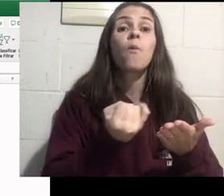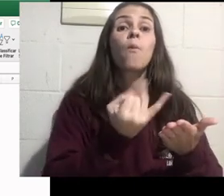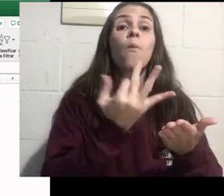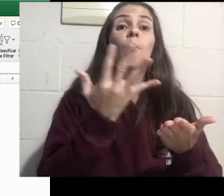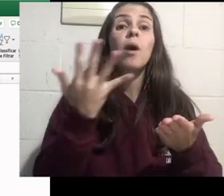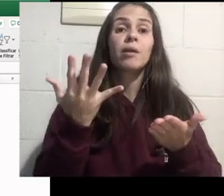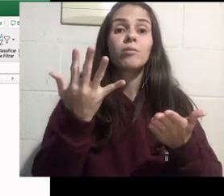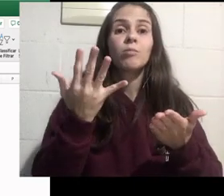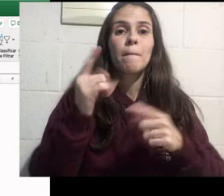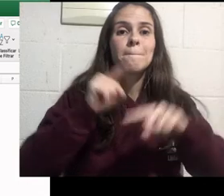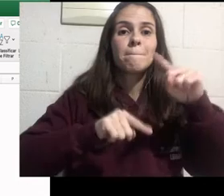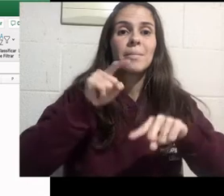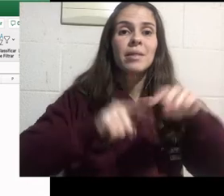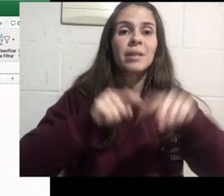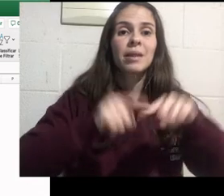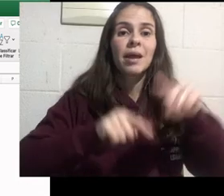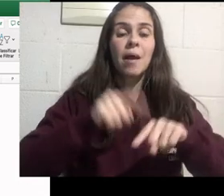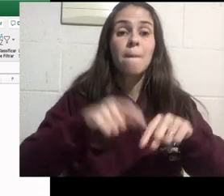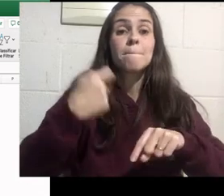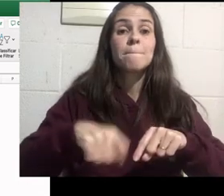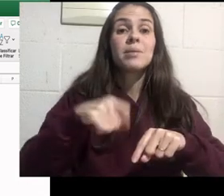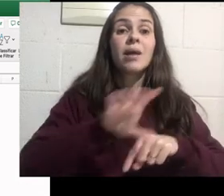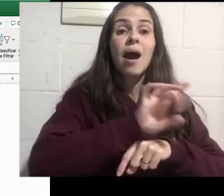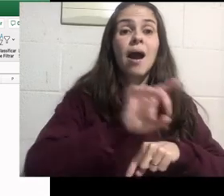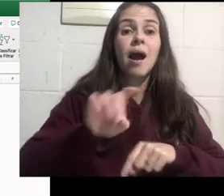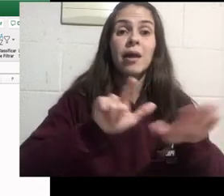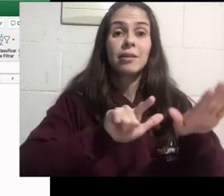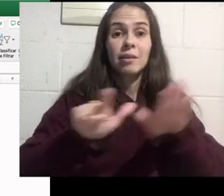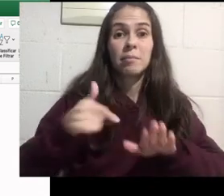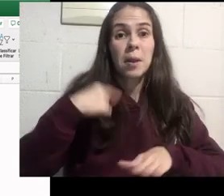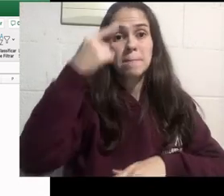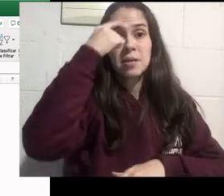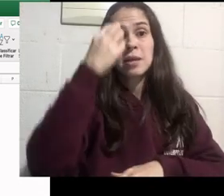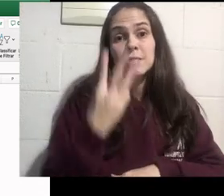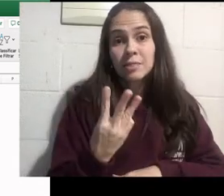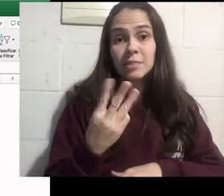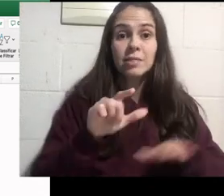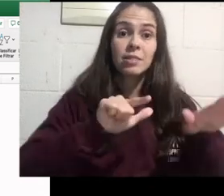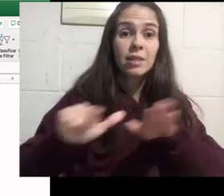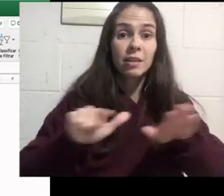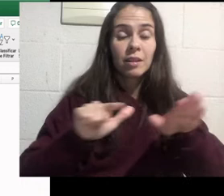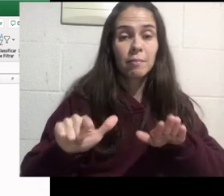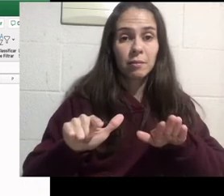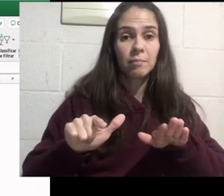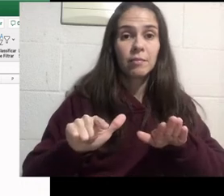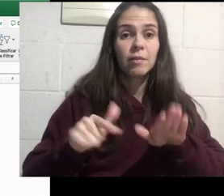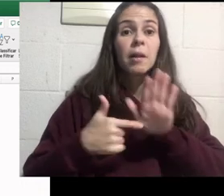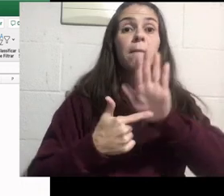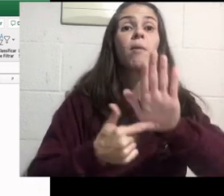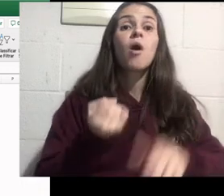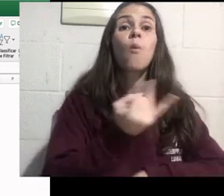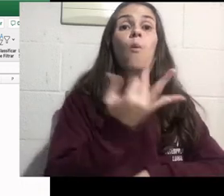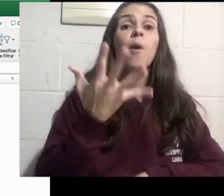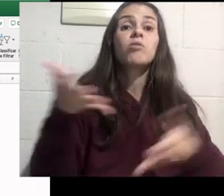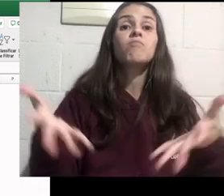eu vou querer iniciar o negócio. Então, aqui eu defini que são para 3 semanas. Então, ele automaticamente me diz que eu vou ter que investir 1.003,68.